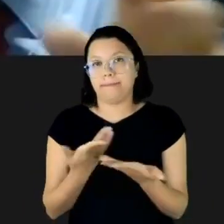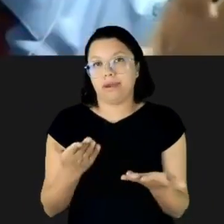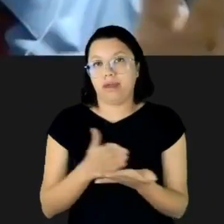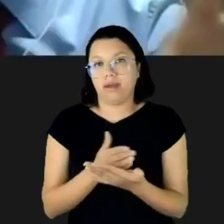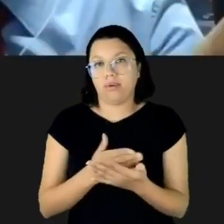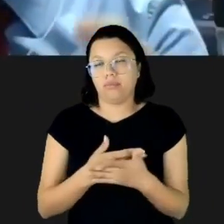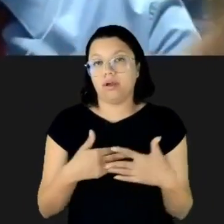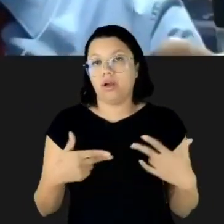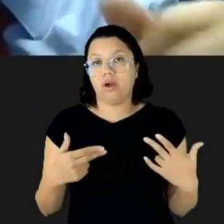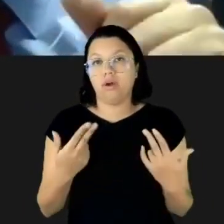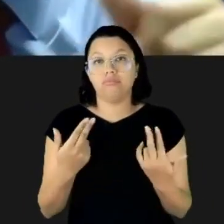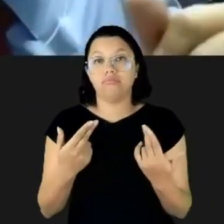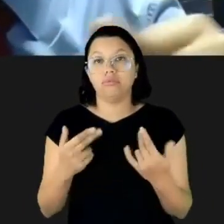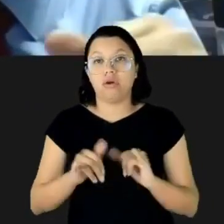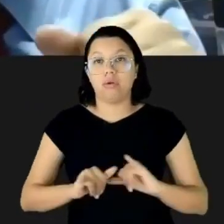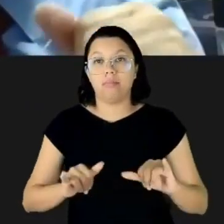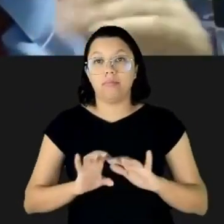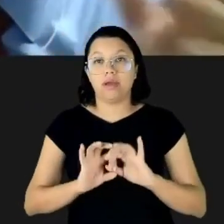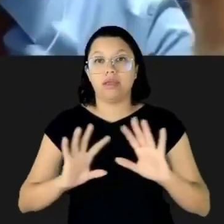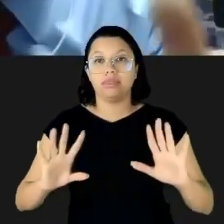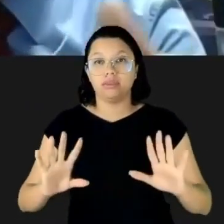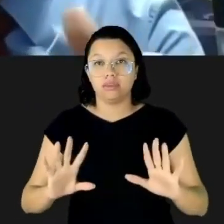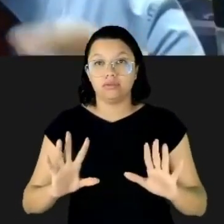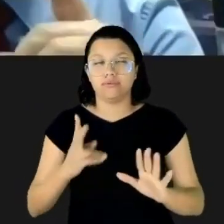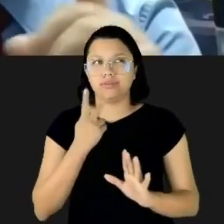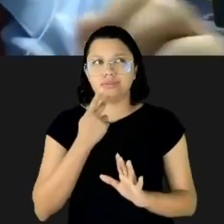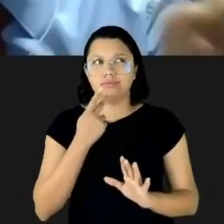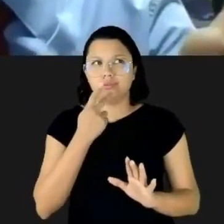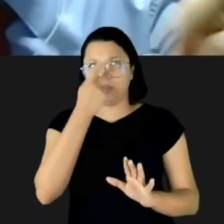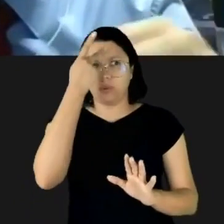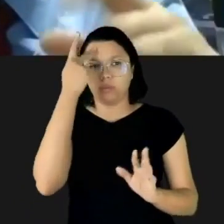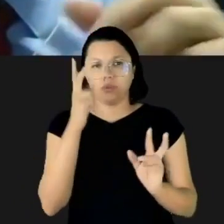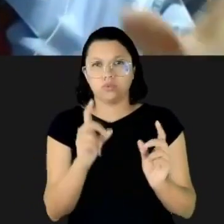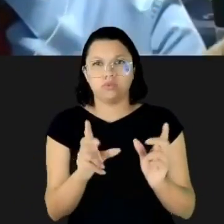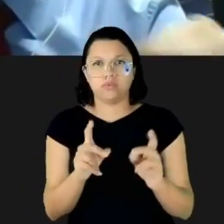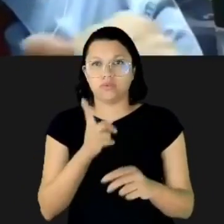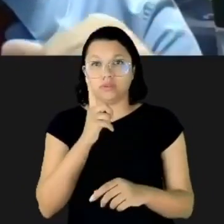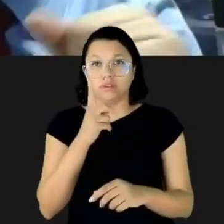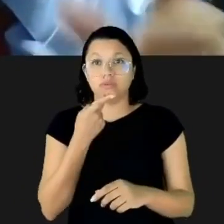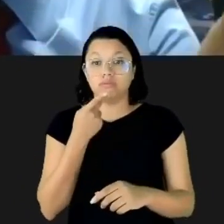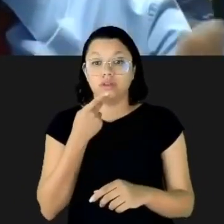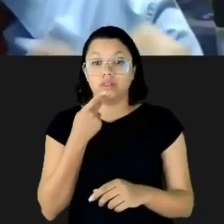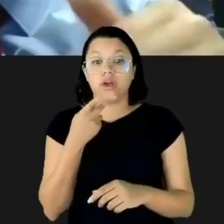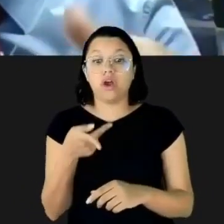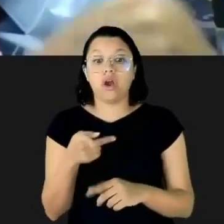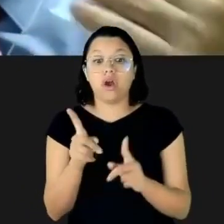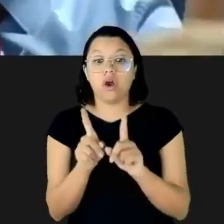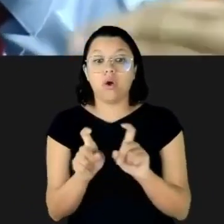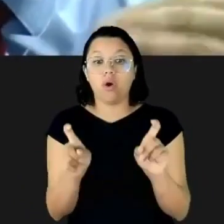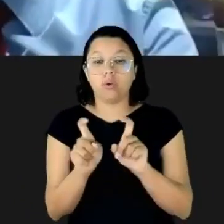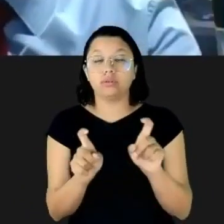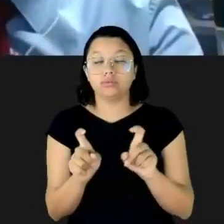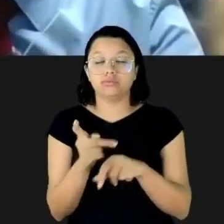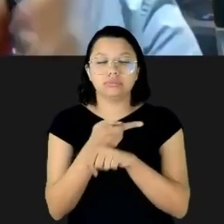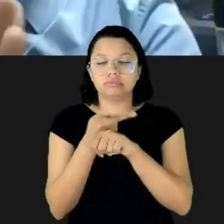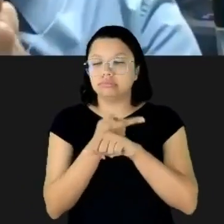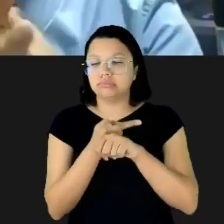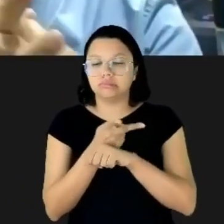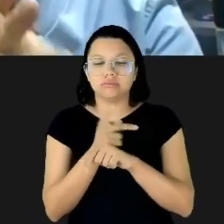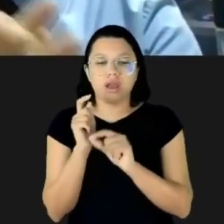Livre por exemplo você não fala com o vendedor você fala com a máquina procura o que você quer e está tudo ali